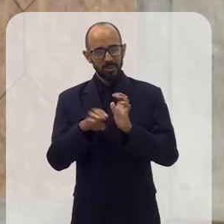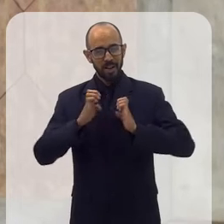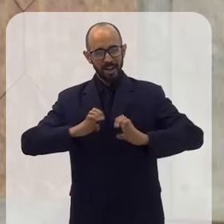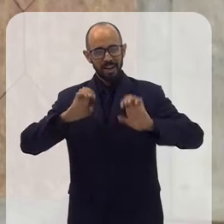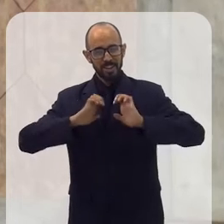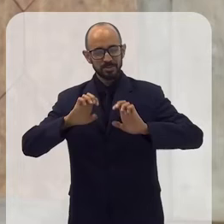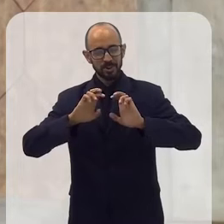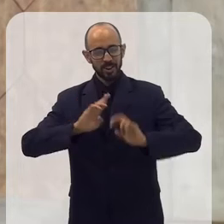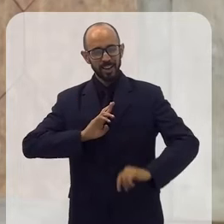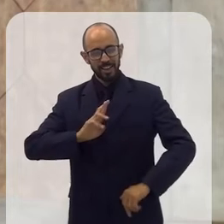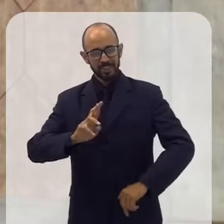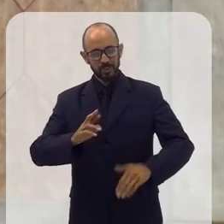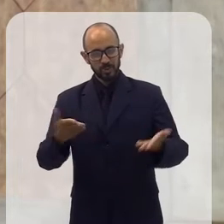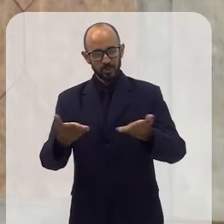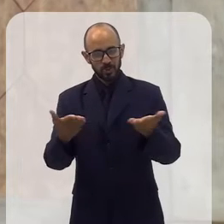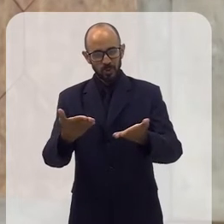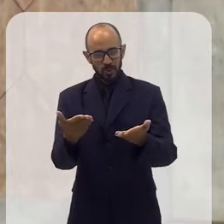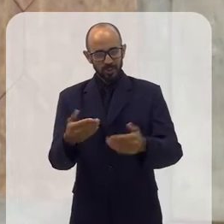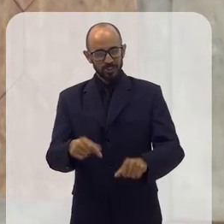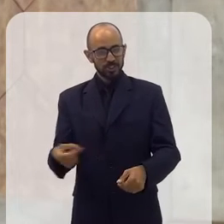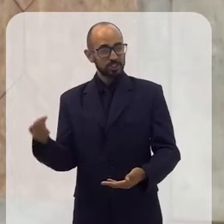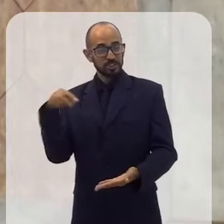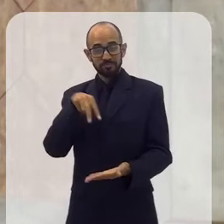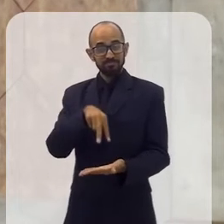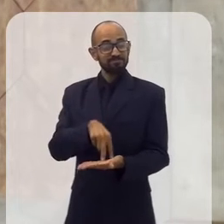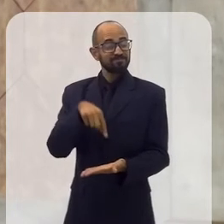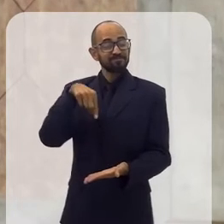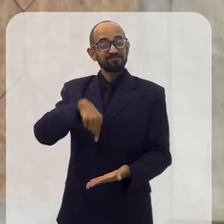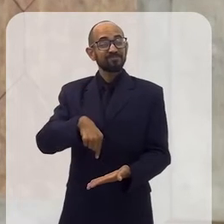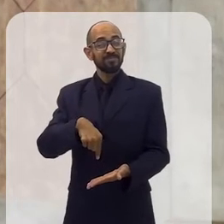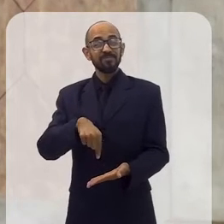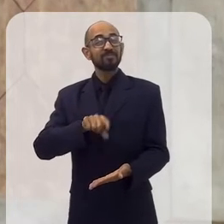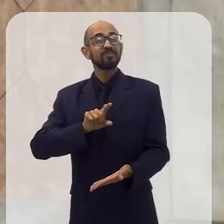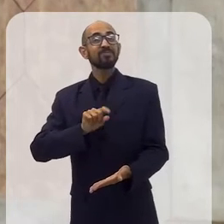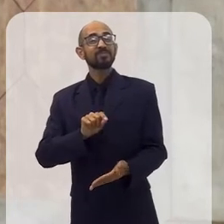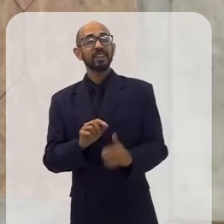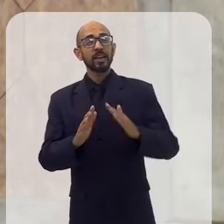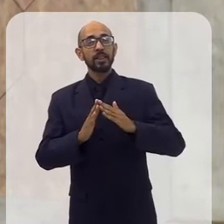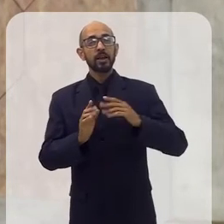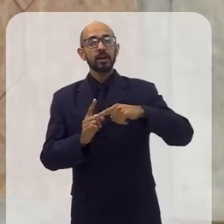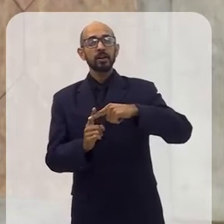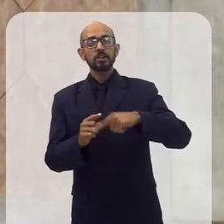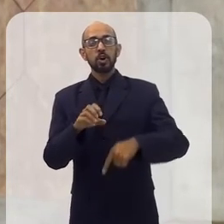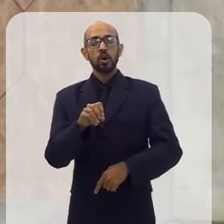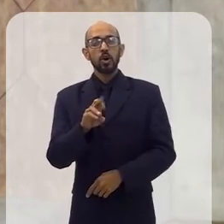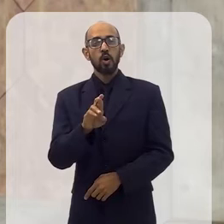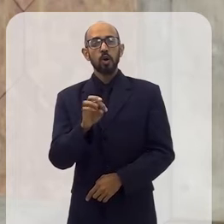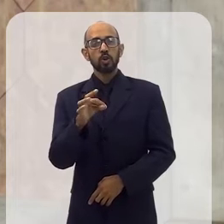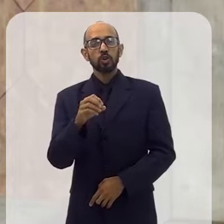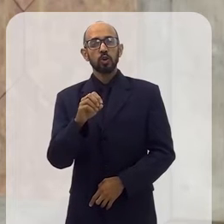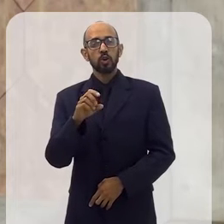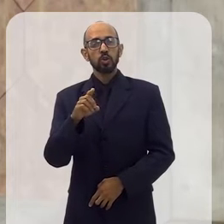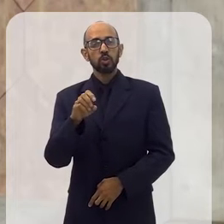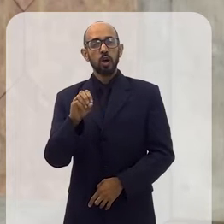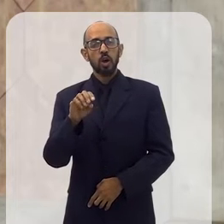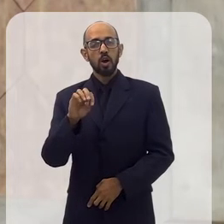O programa Expo Religião de hoje nos traz aqui, na Igreja